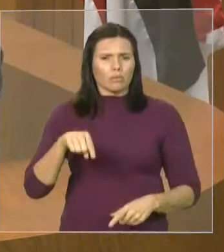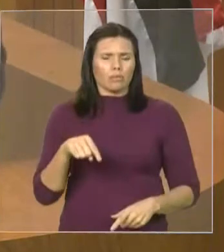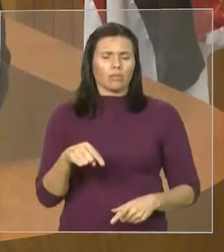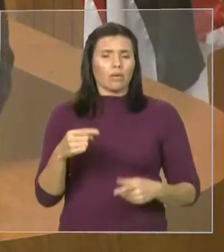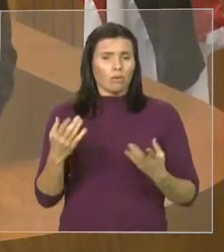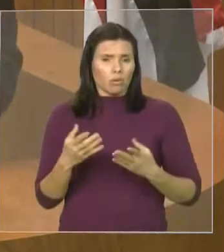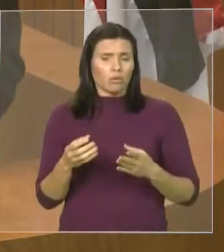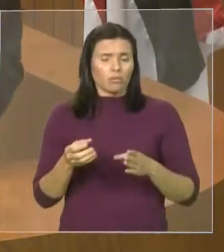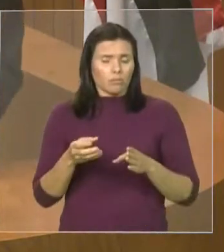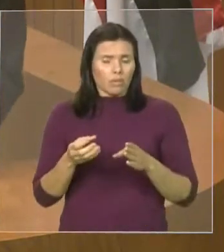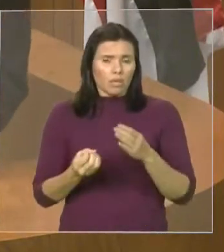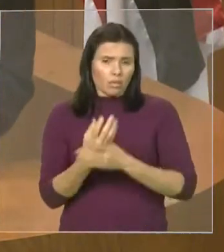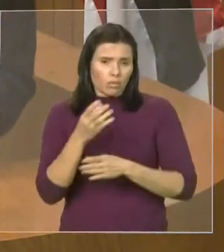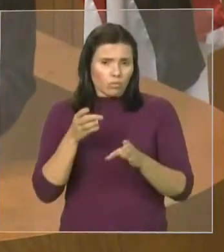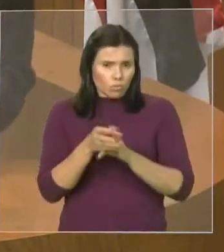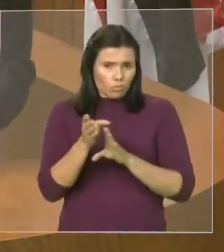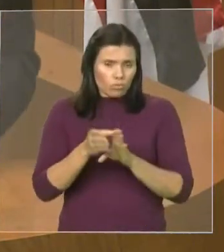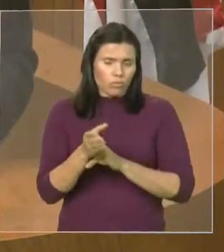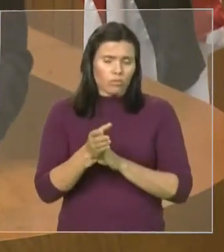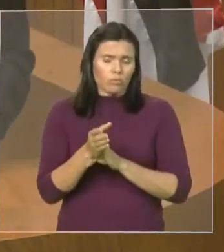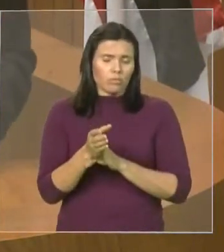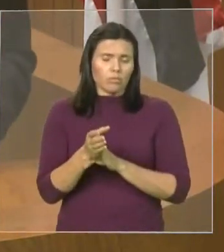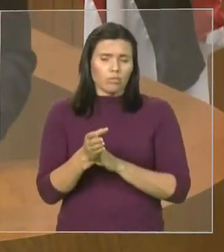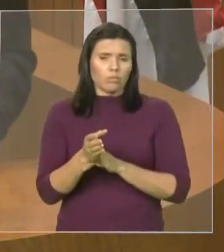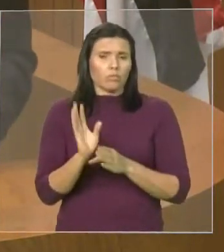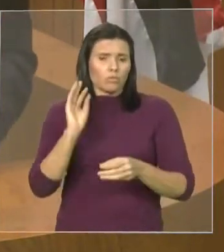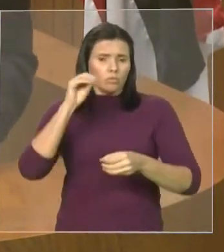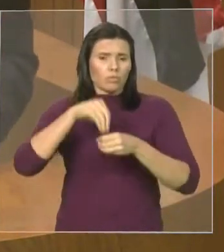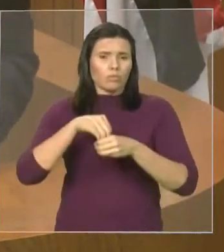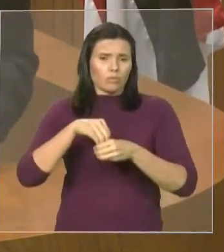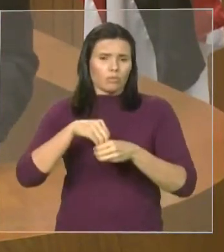com a participação democrática dos